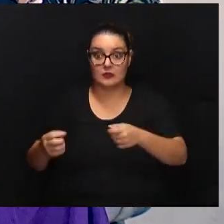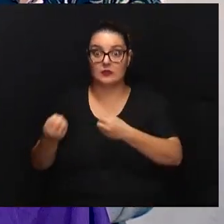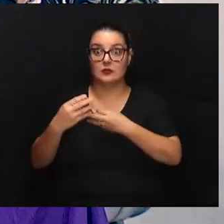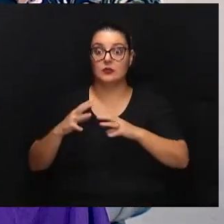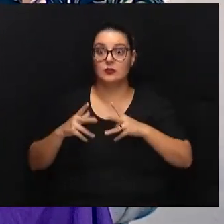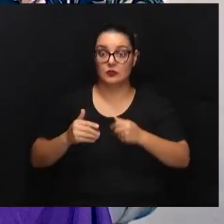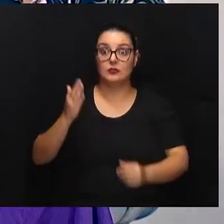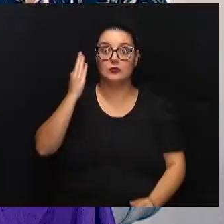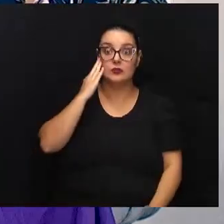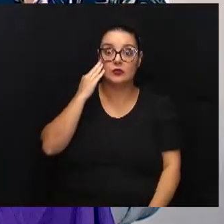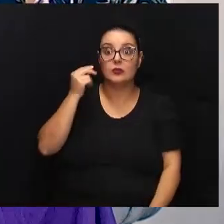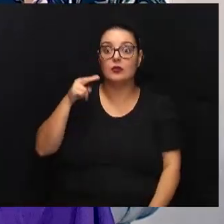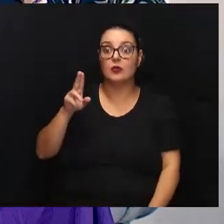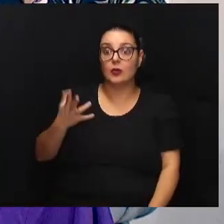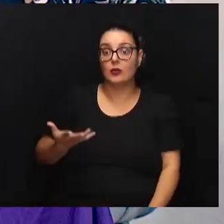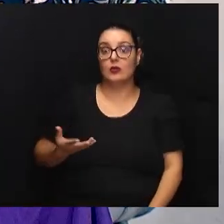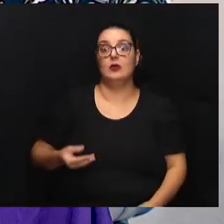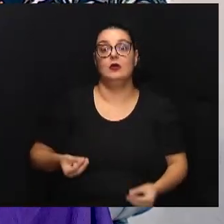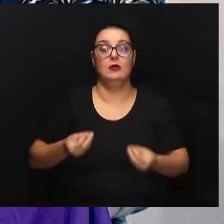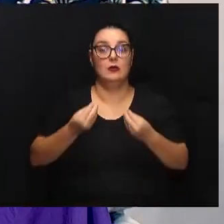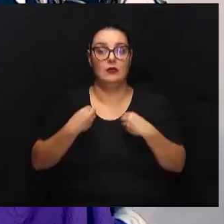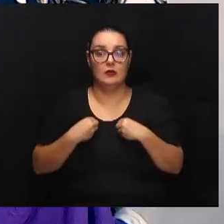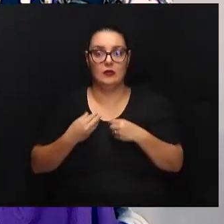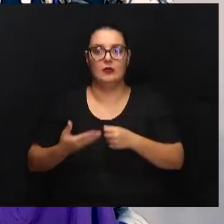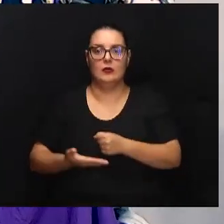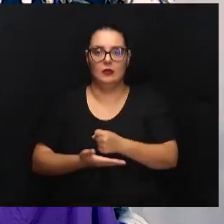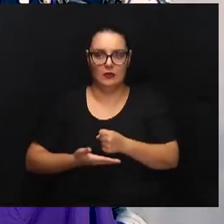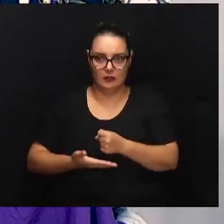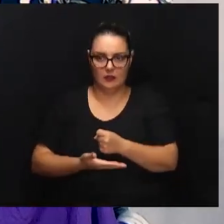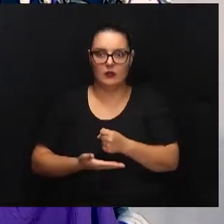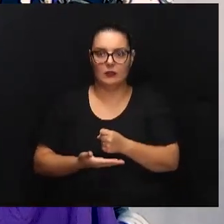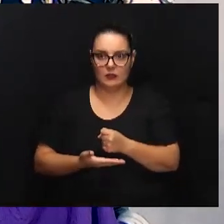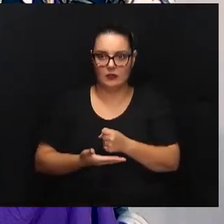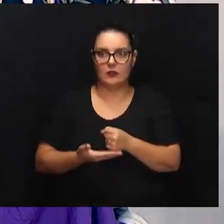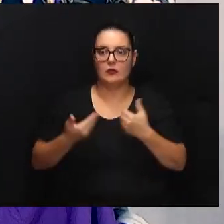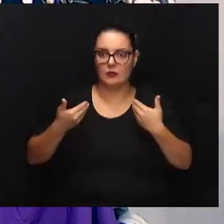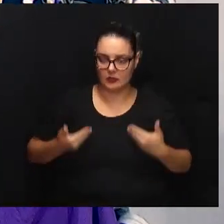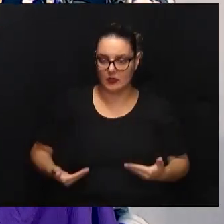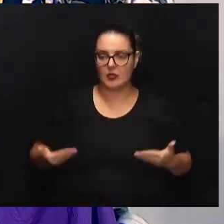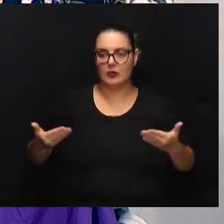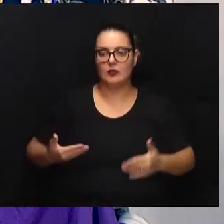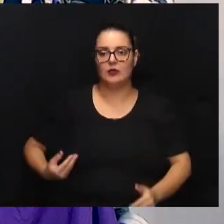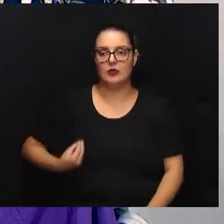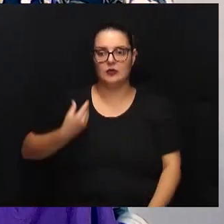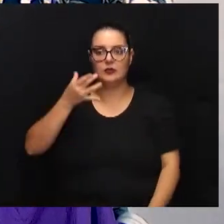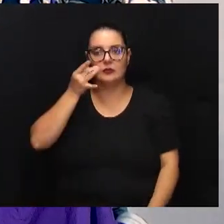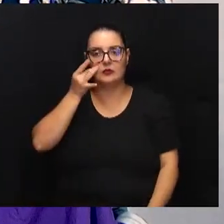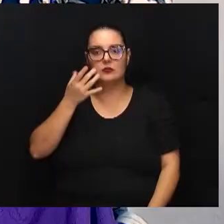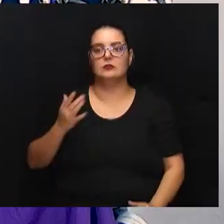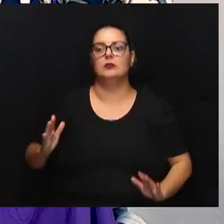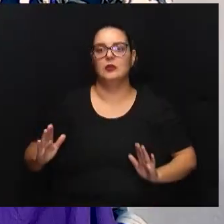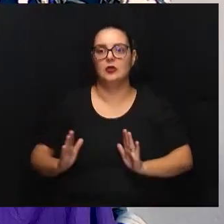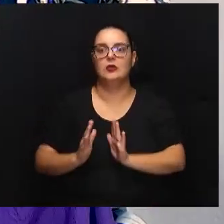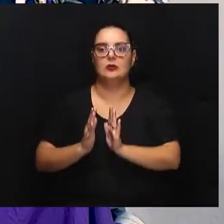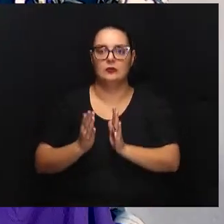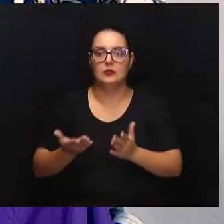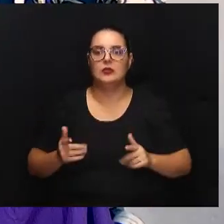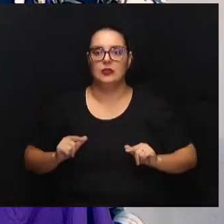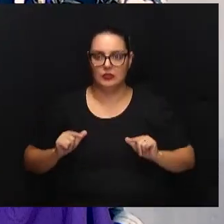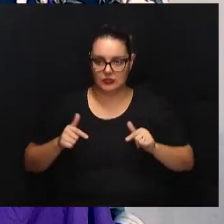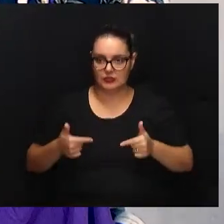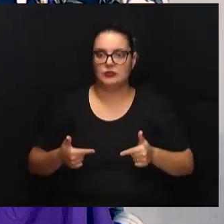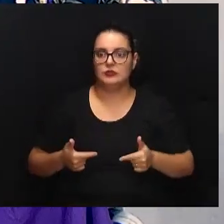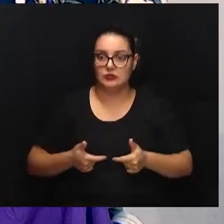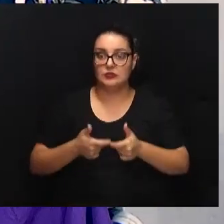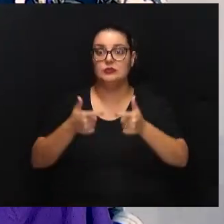a base para estar aqui hoje, para estar à frente dessa luta que é tão grande. A gente